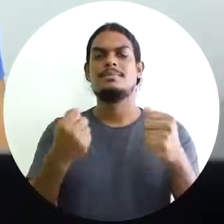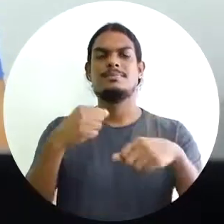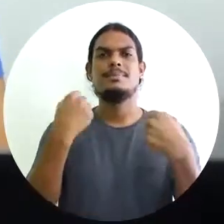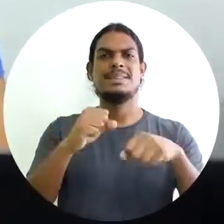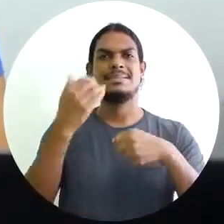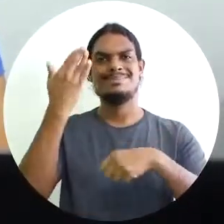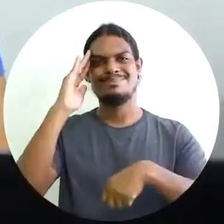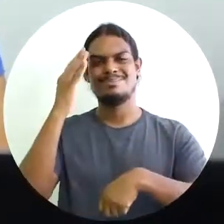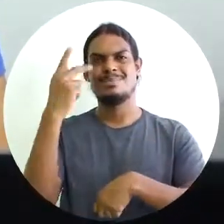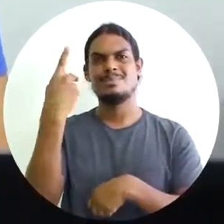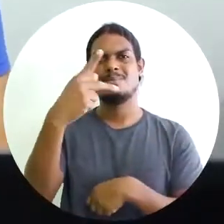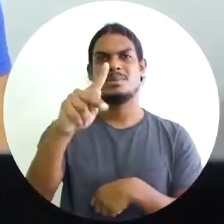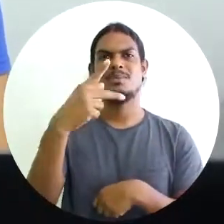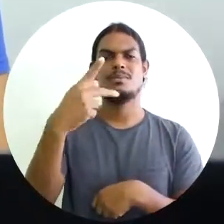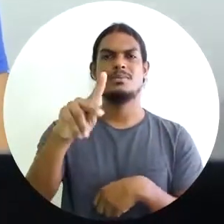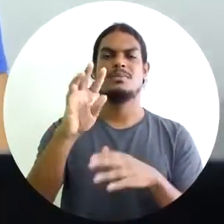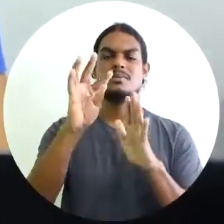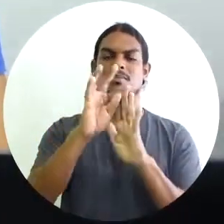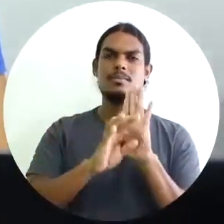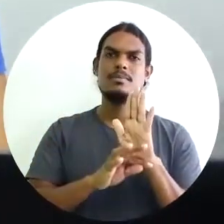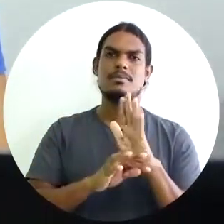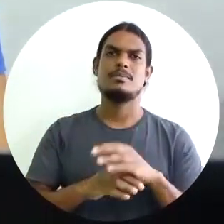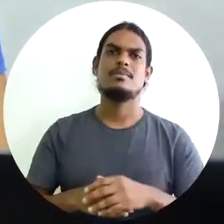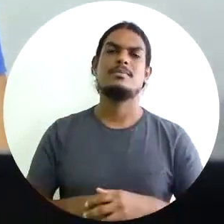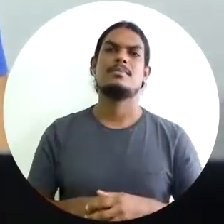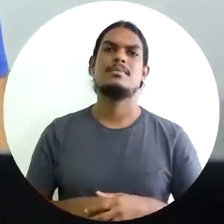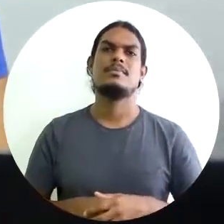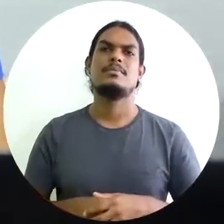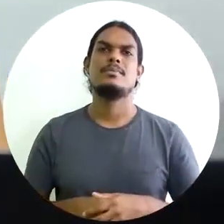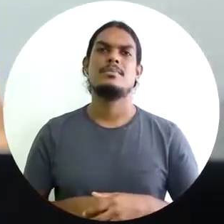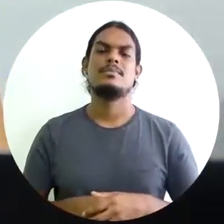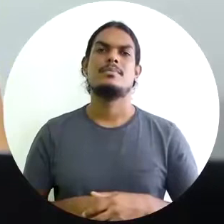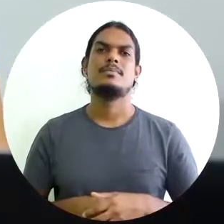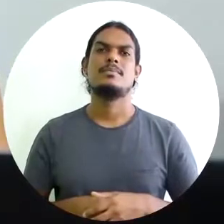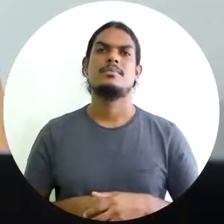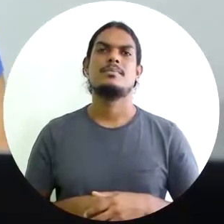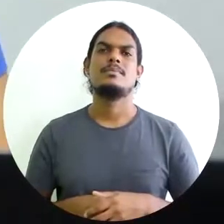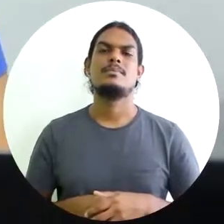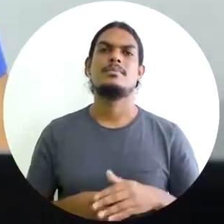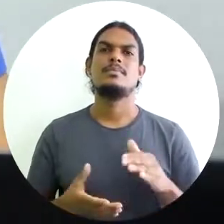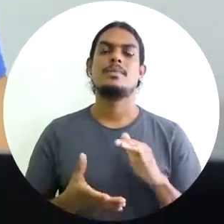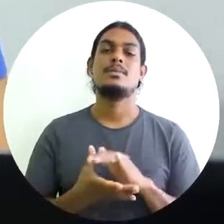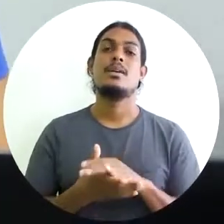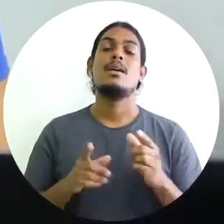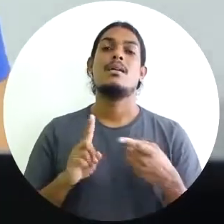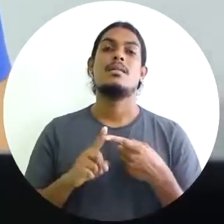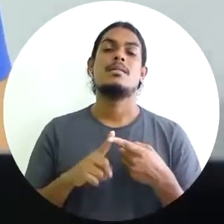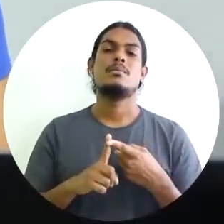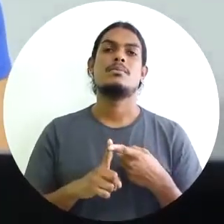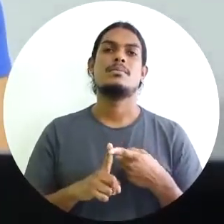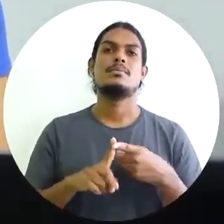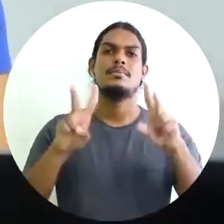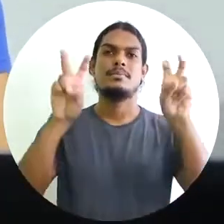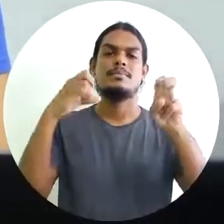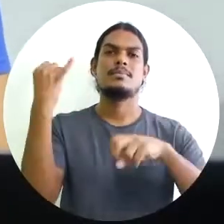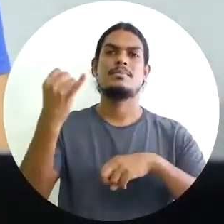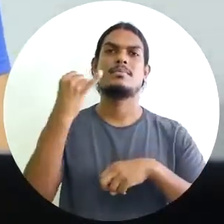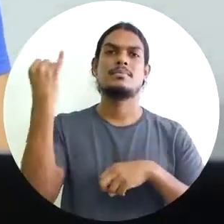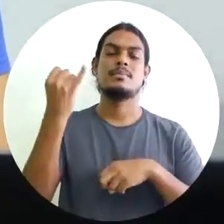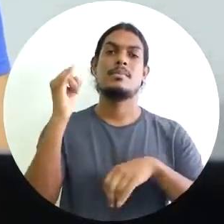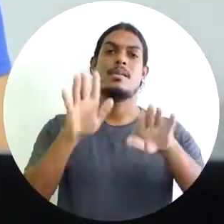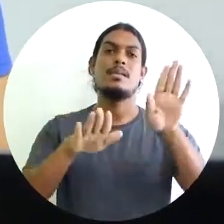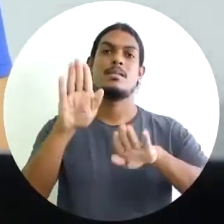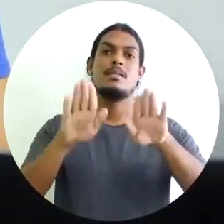entre o que é escrito e o que se pretende dizer. Então, outros fatores também existem, né? Dependendo aí do